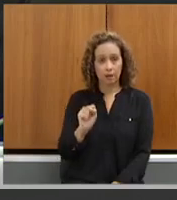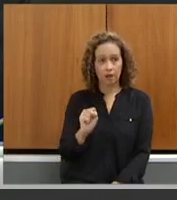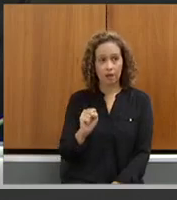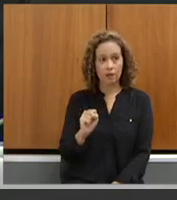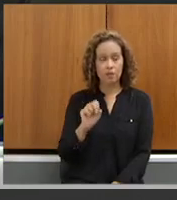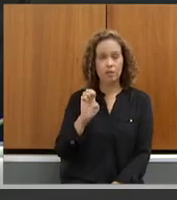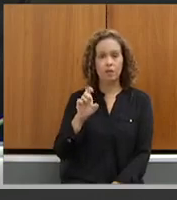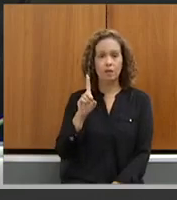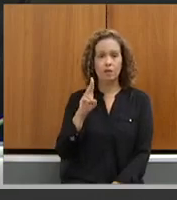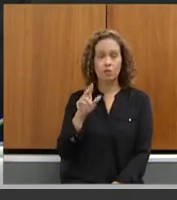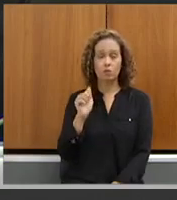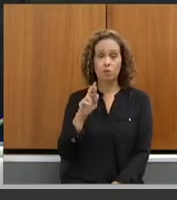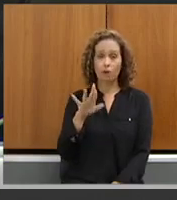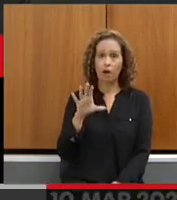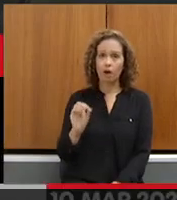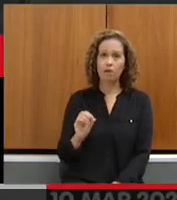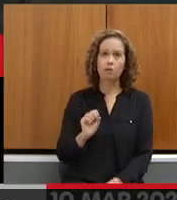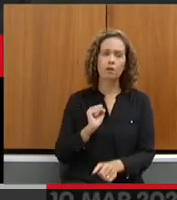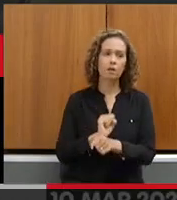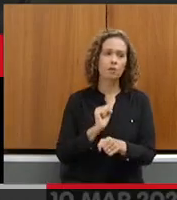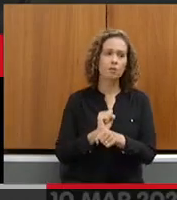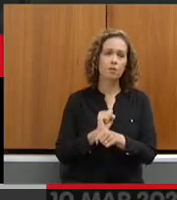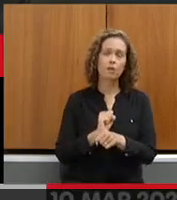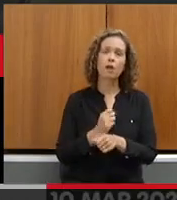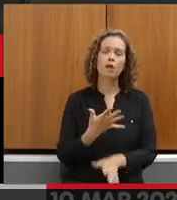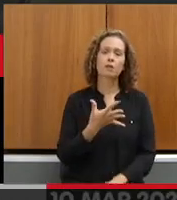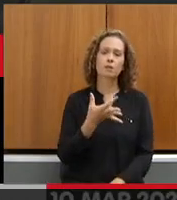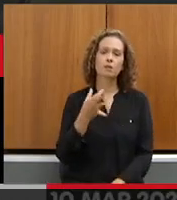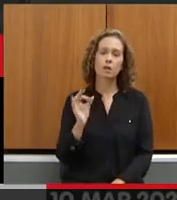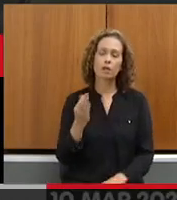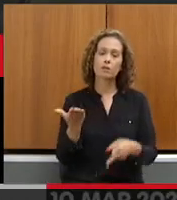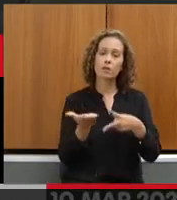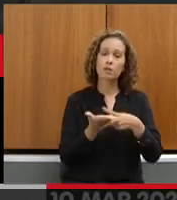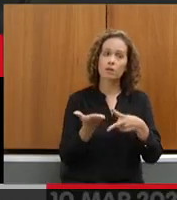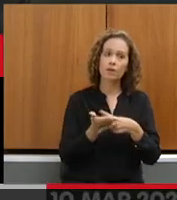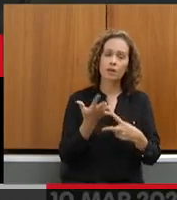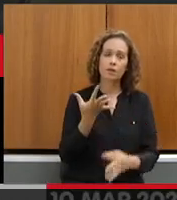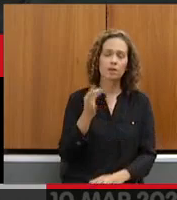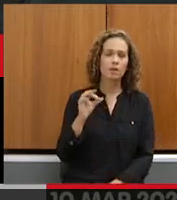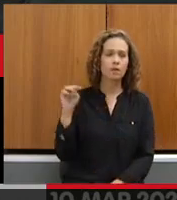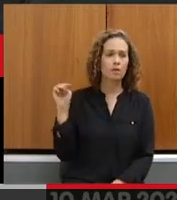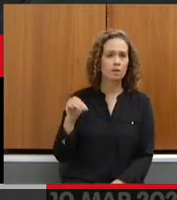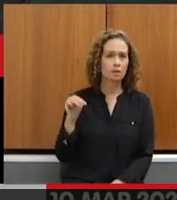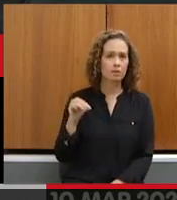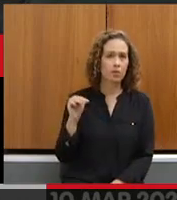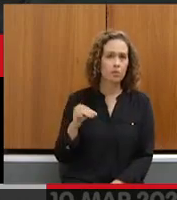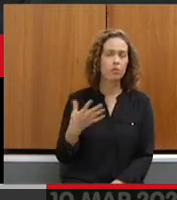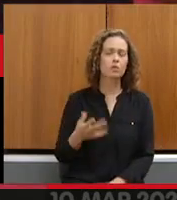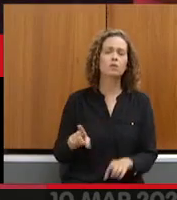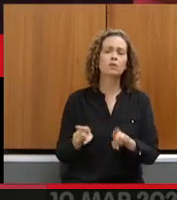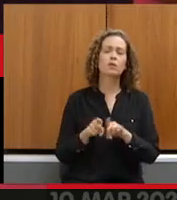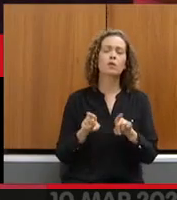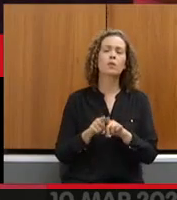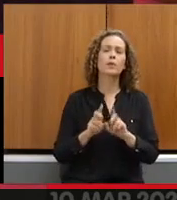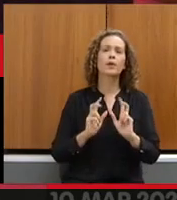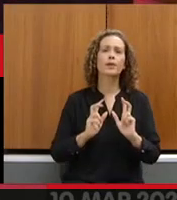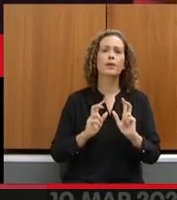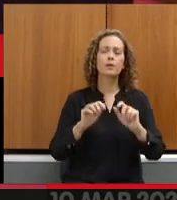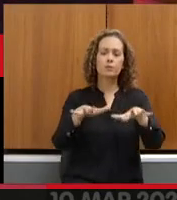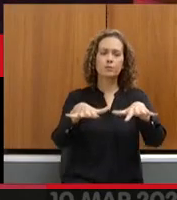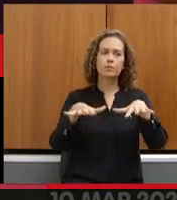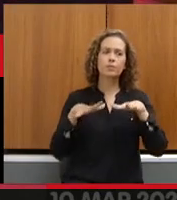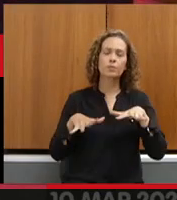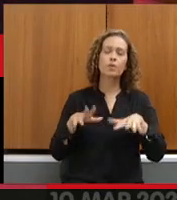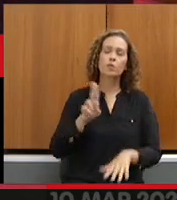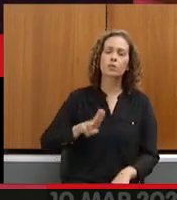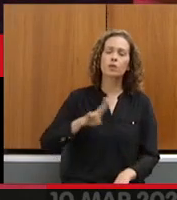faremos uma interrupção o 10 minutos para o secretário também dos deputados que ainda estão aqui no plenário possam usar o toalete